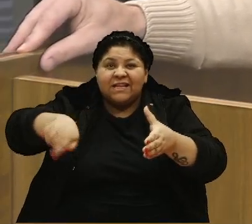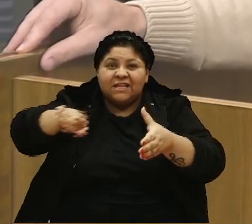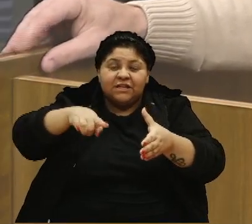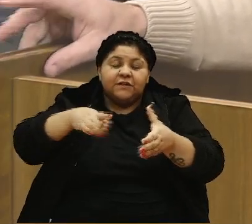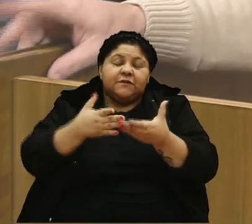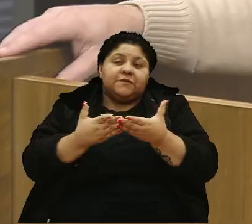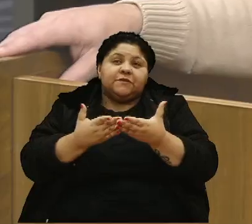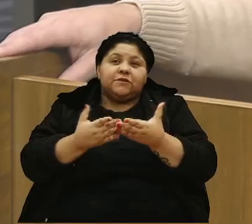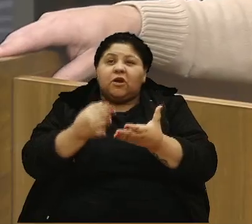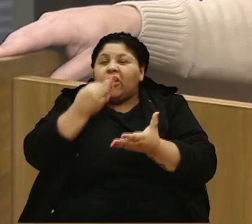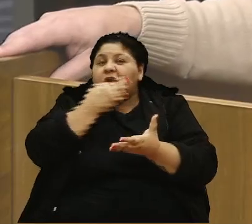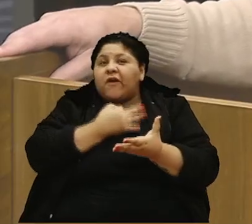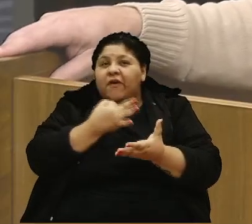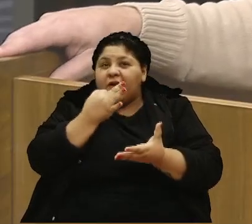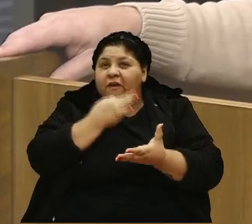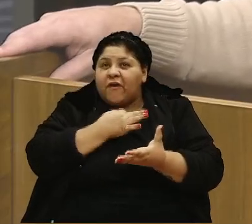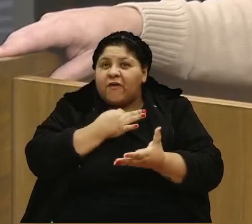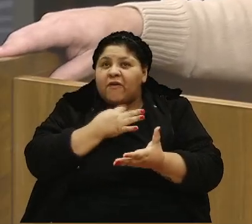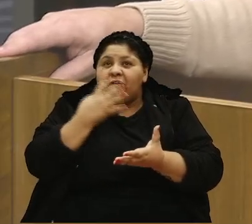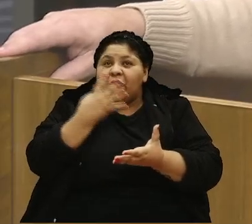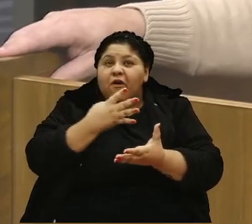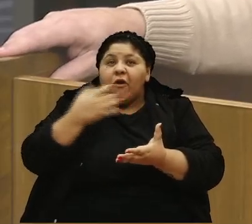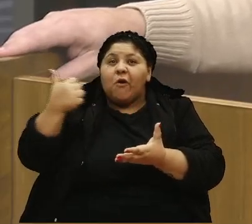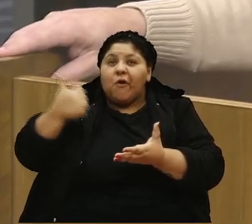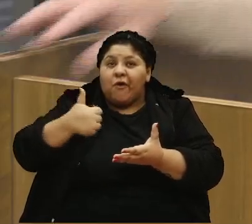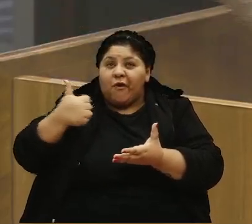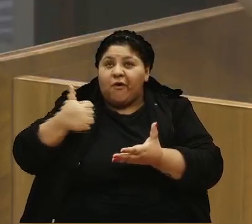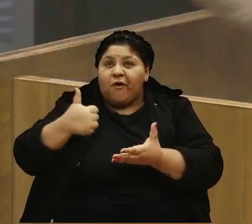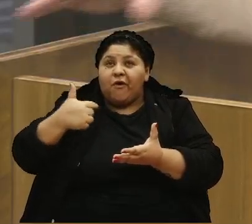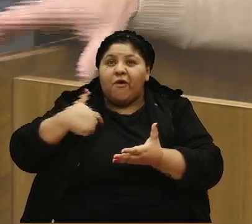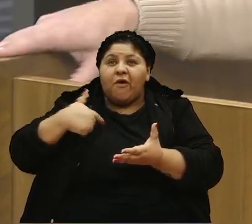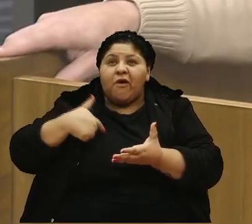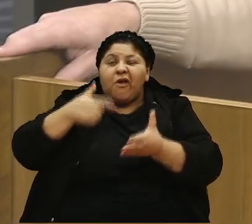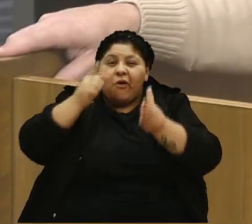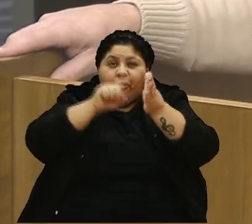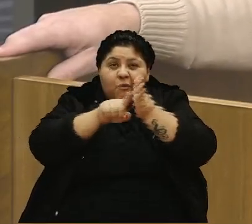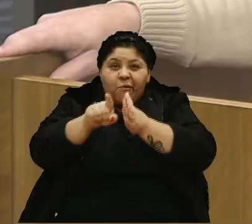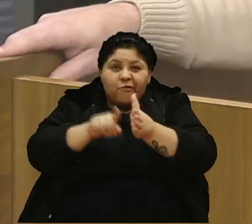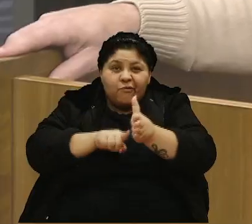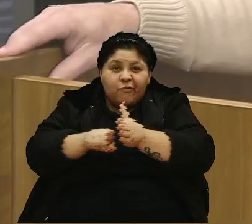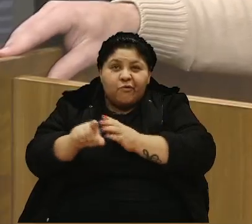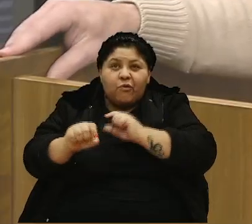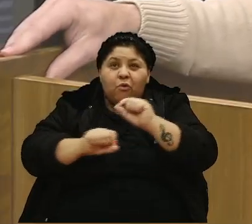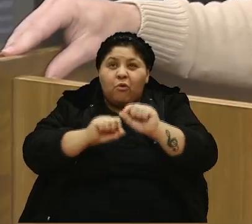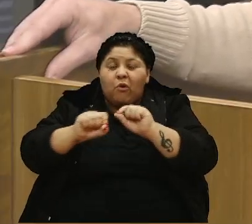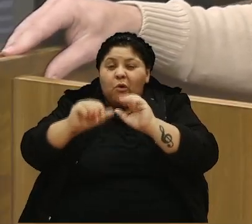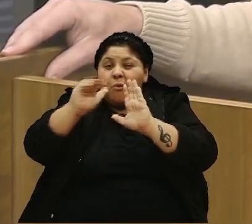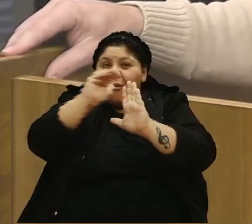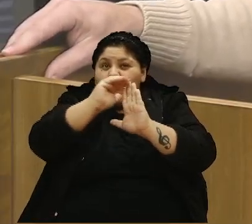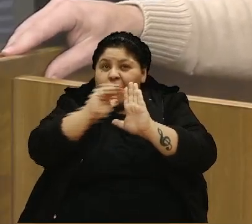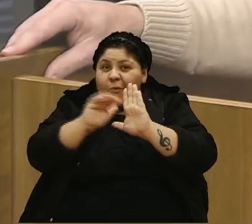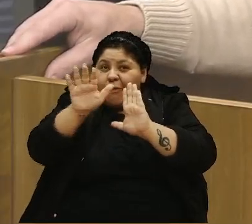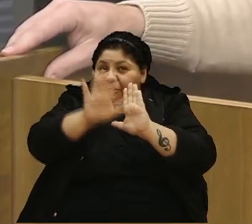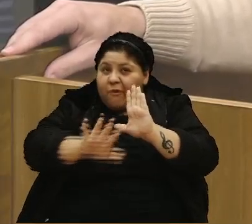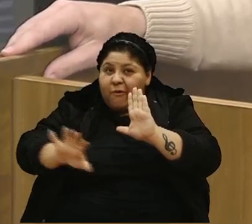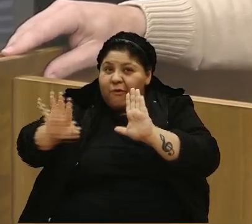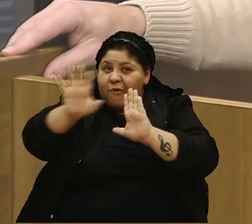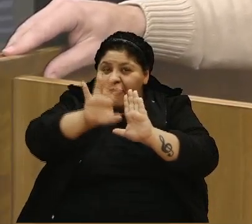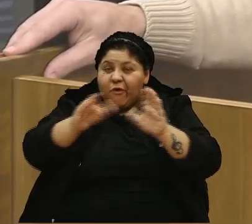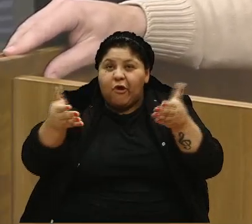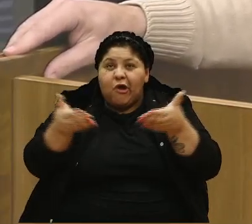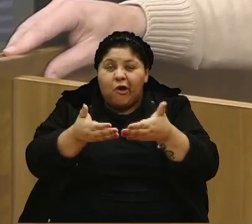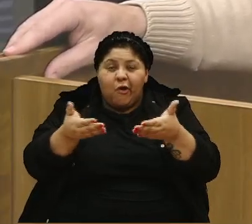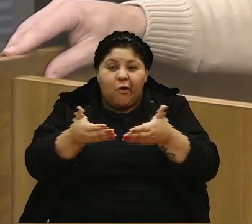pega... Caxias do Sul é o 41º, essa eu fiz questão de procurar para ver aonde que Caxias do Sul se enquadra a nível nacional, e